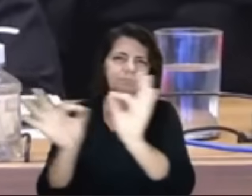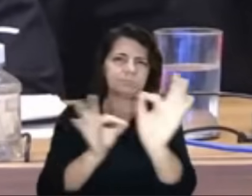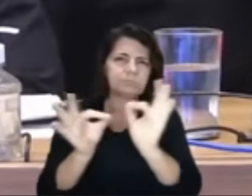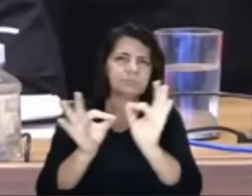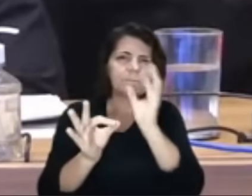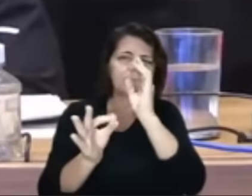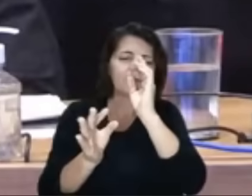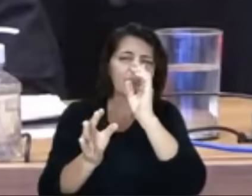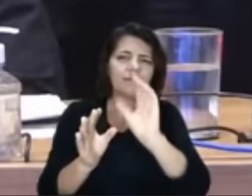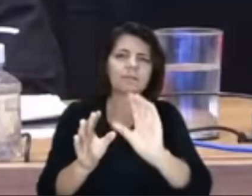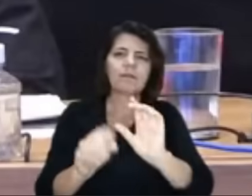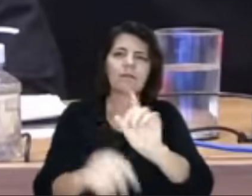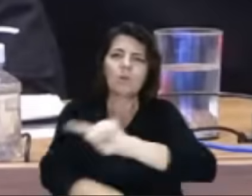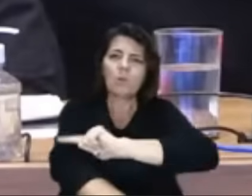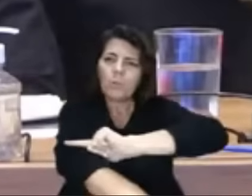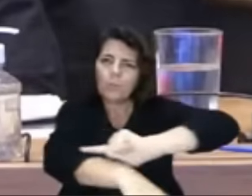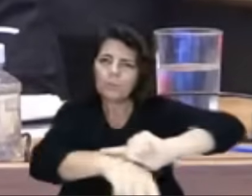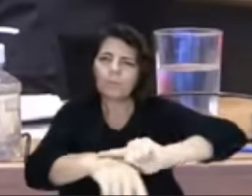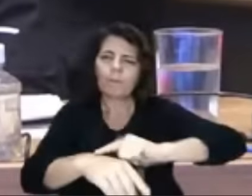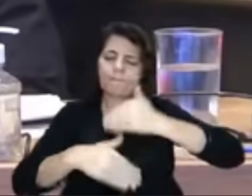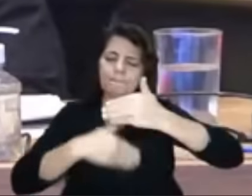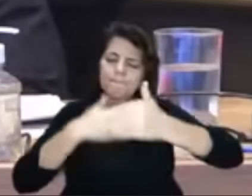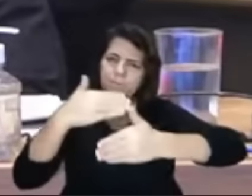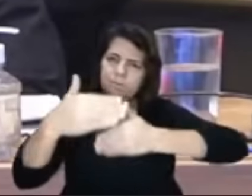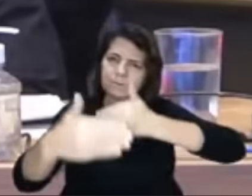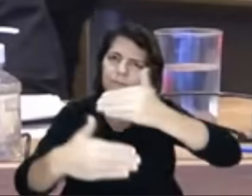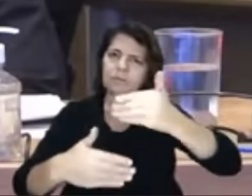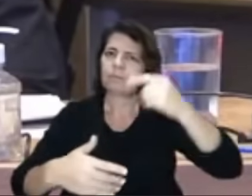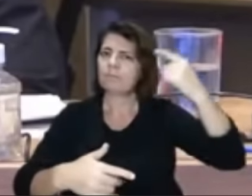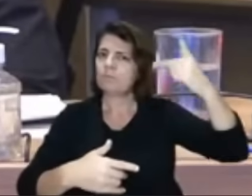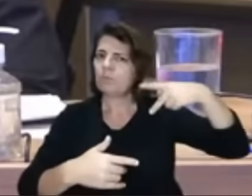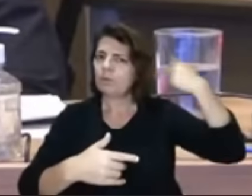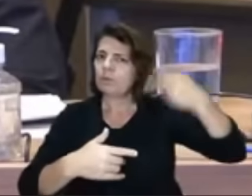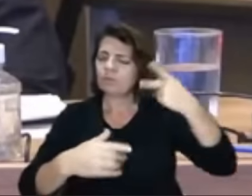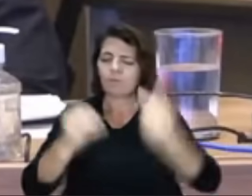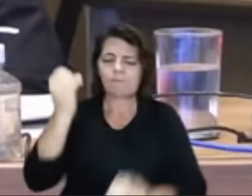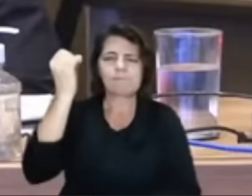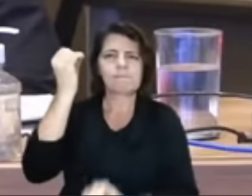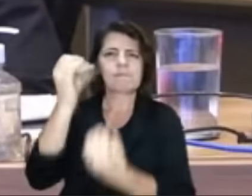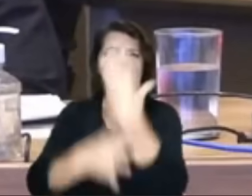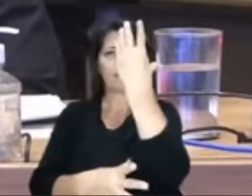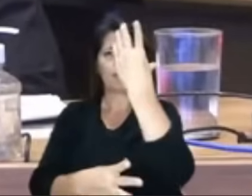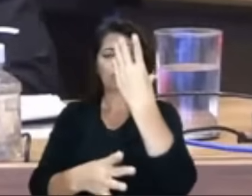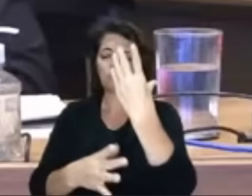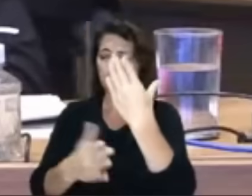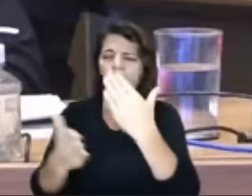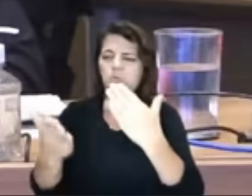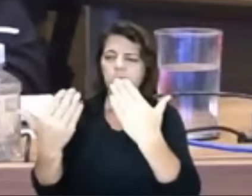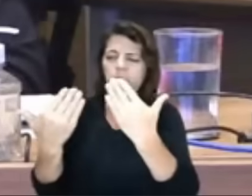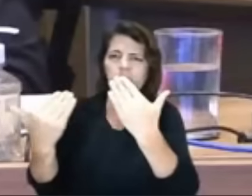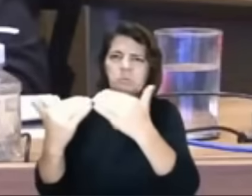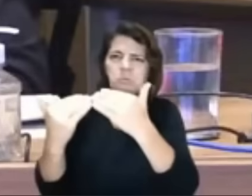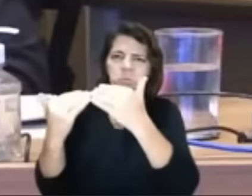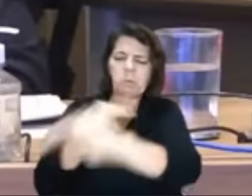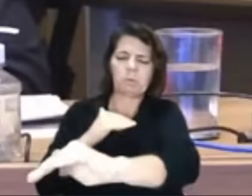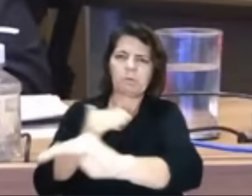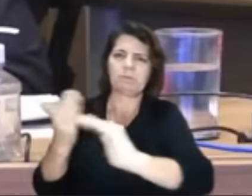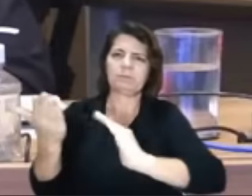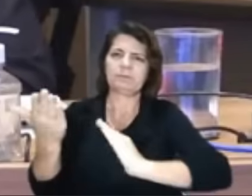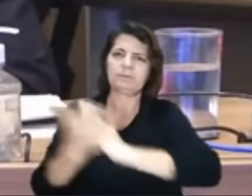consequência de um processo político construído logo após o não reconhecimento dos do resultado das eleições no dia 30 de